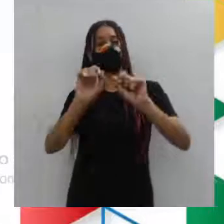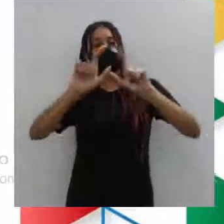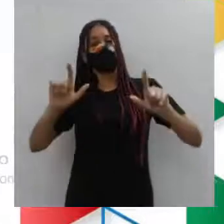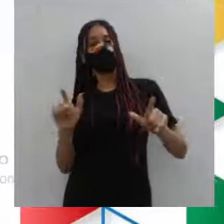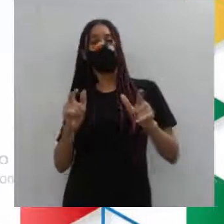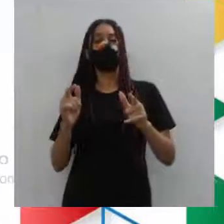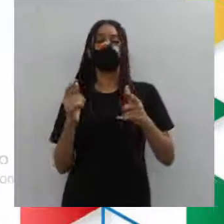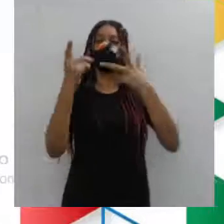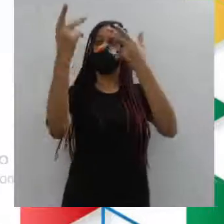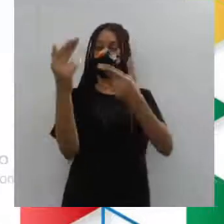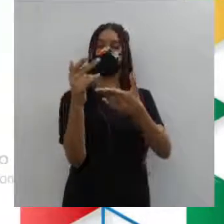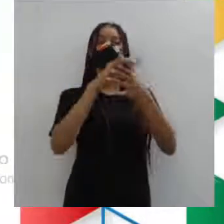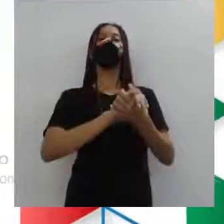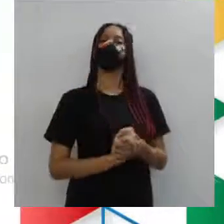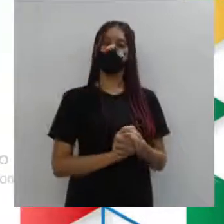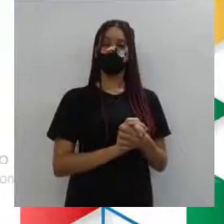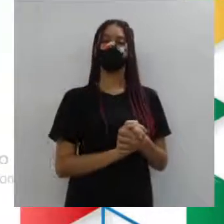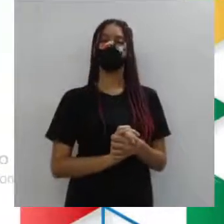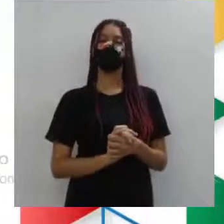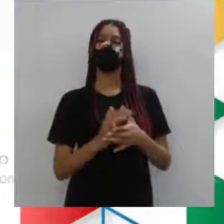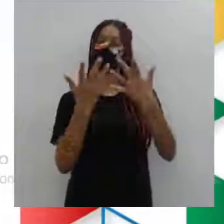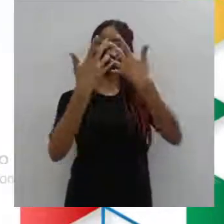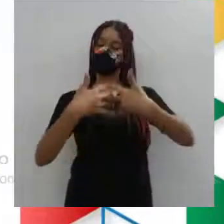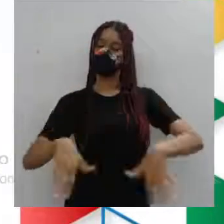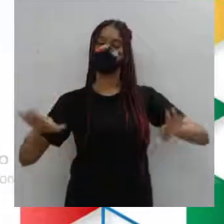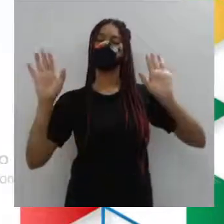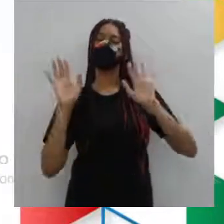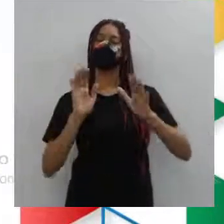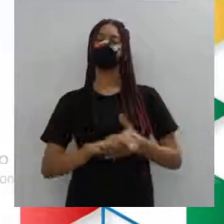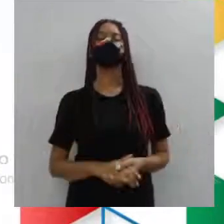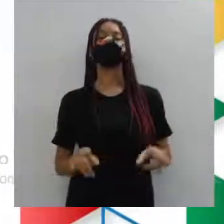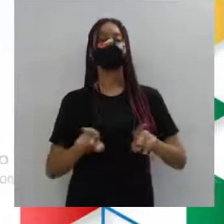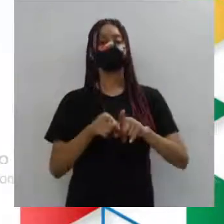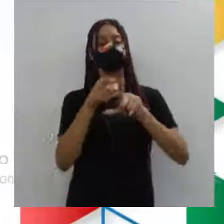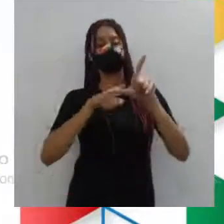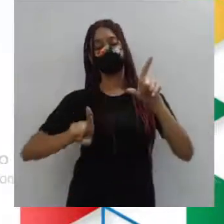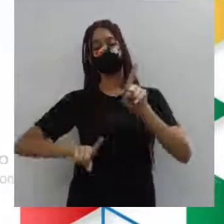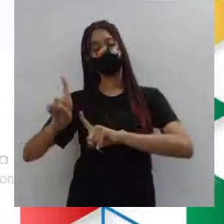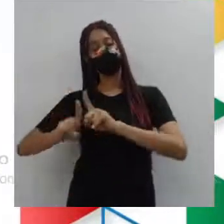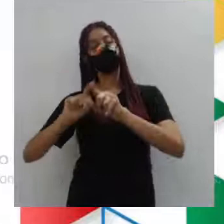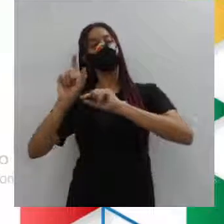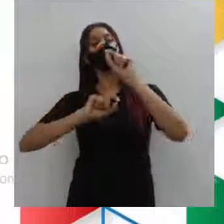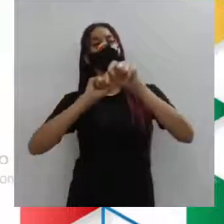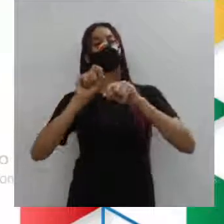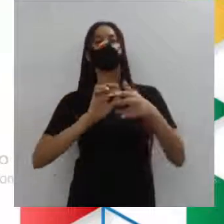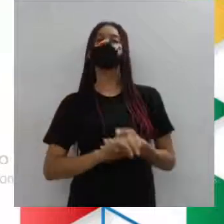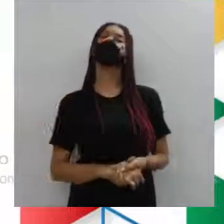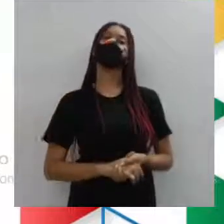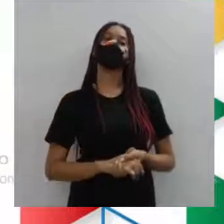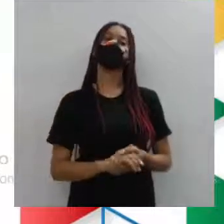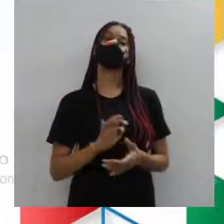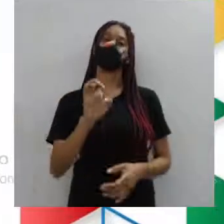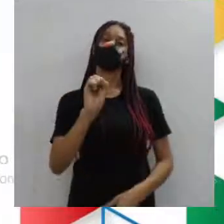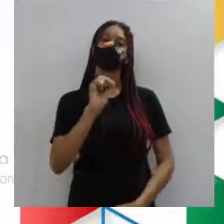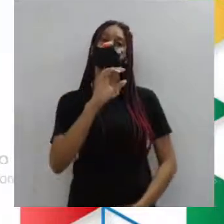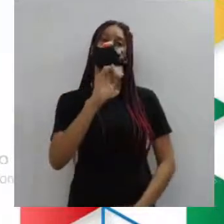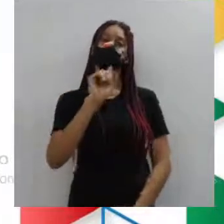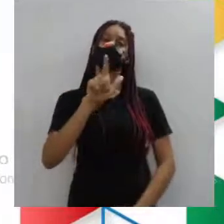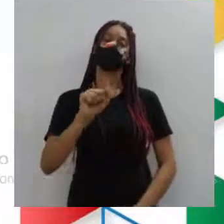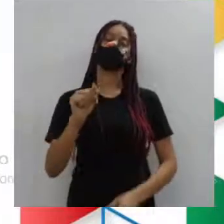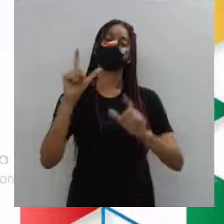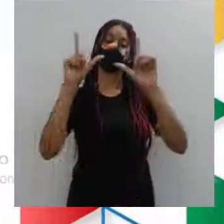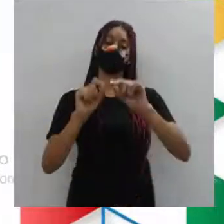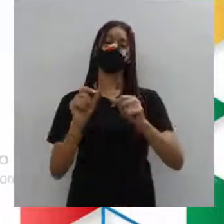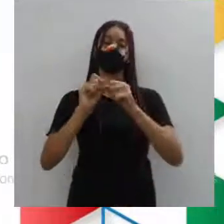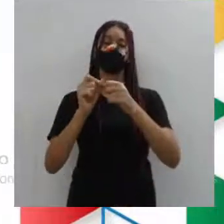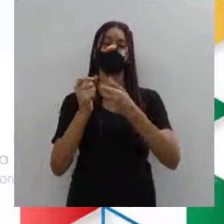ao desenho, é chamado de escala natural. A escala de redução, onde eu faço a planta de uma casa